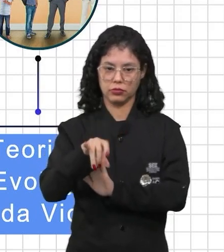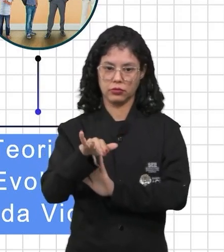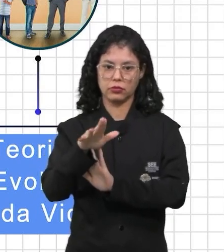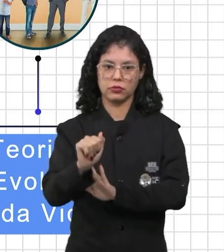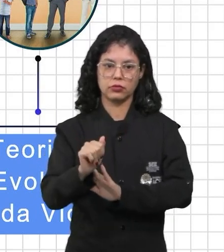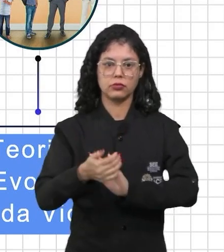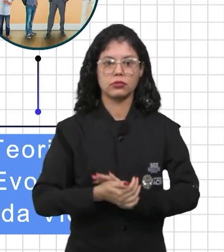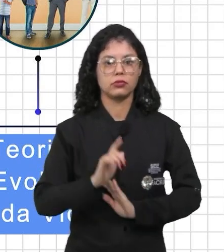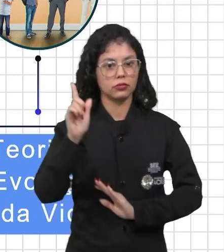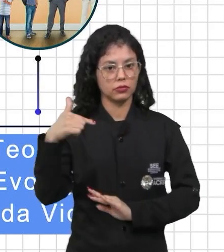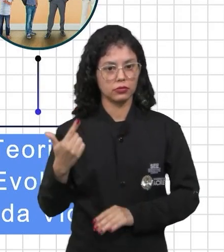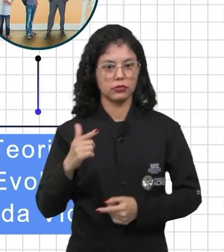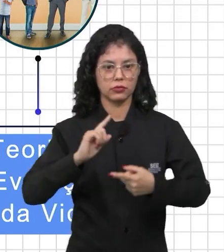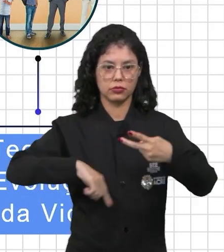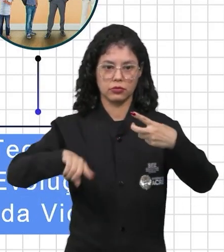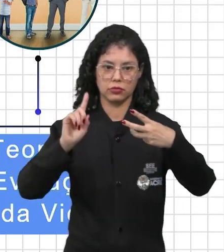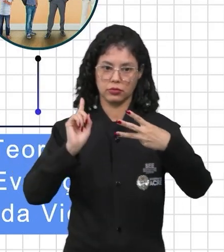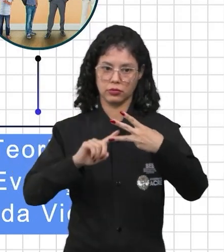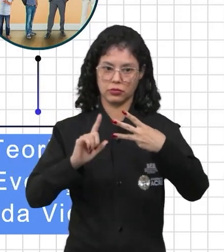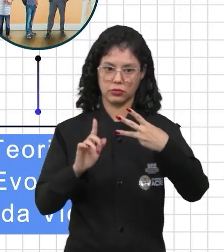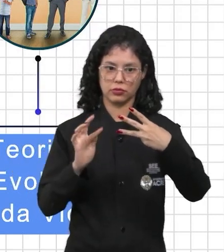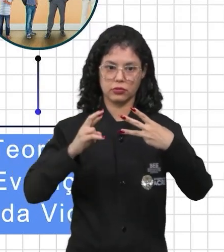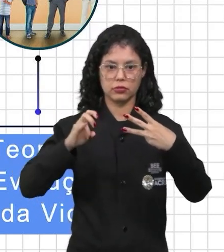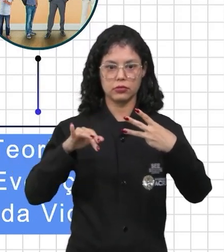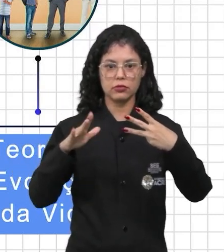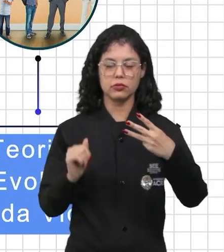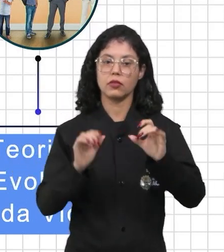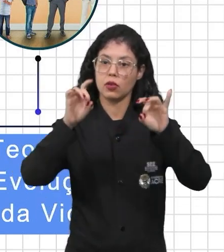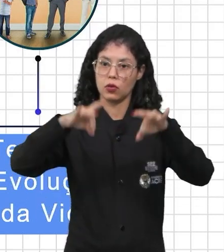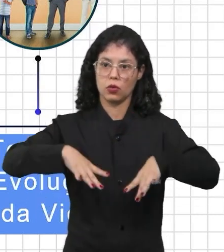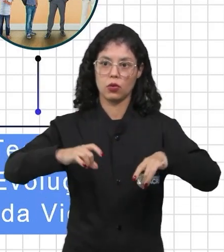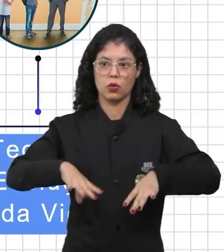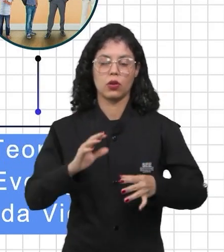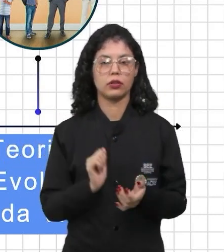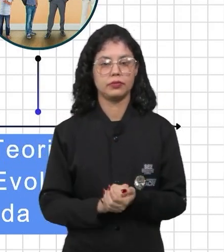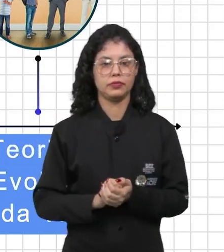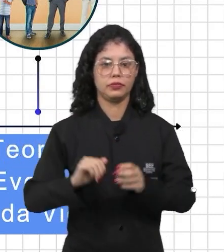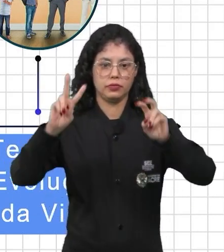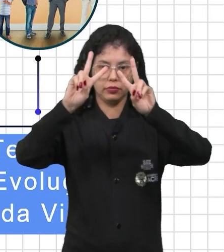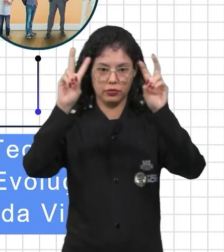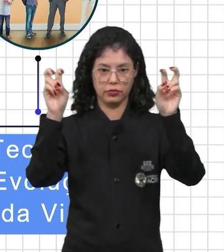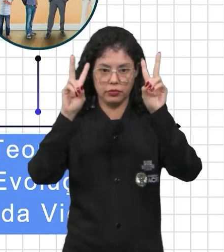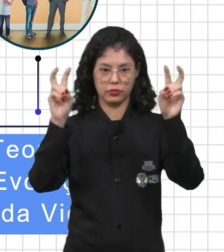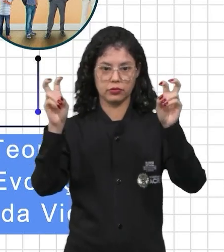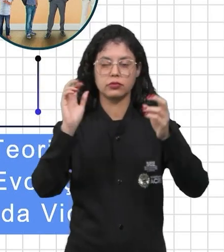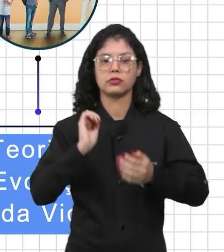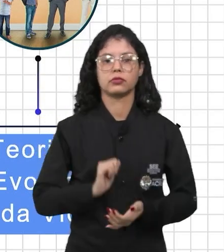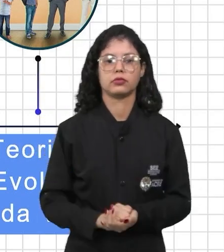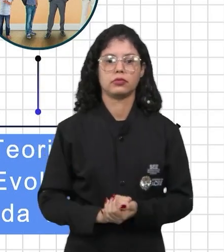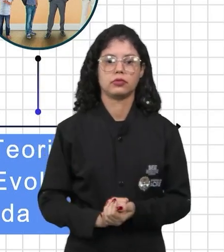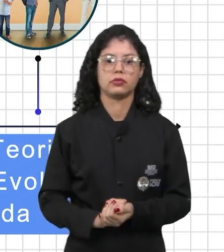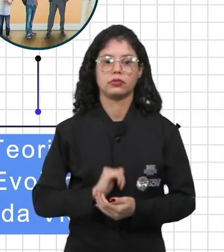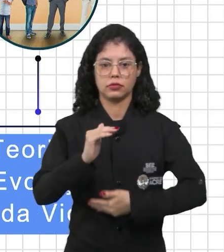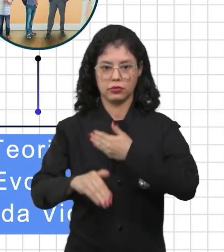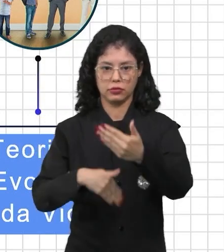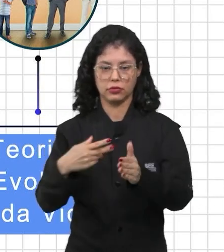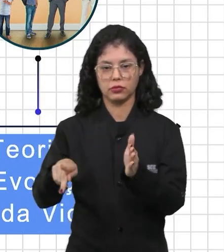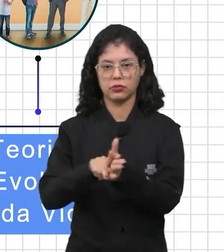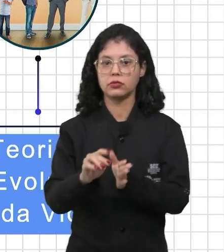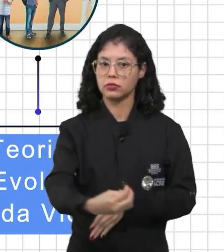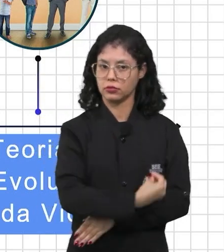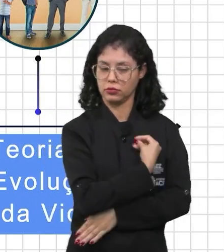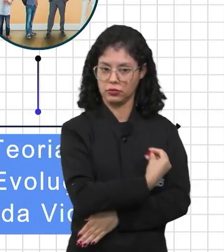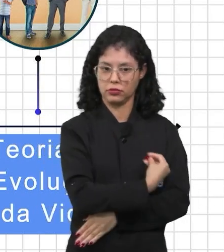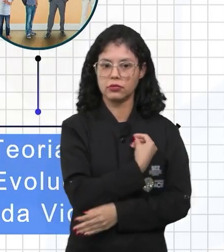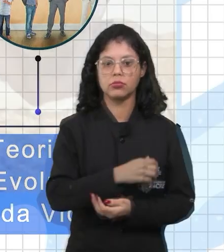alquimistas, depois entramos na iatroquímica e por último nessa nossa aula vamos falar sobre as teorias da